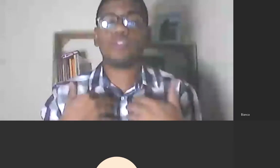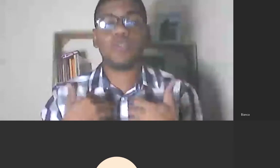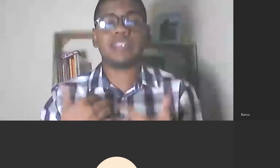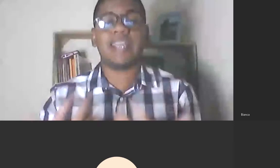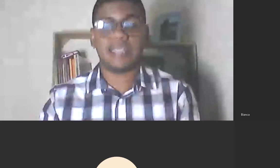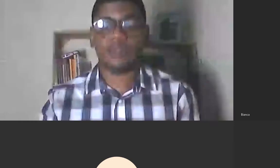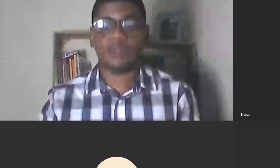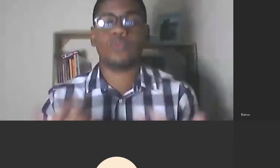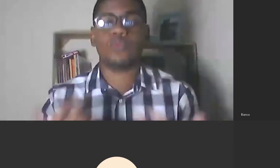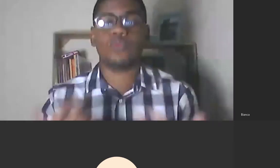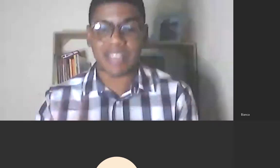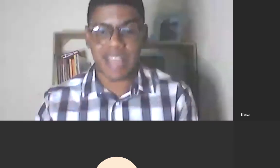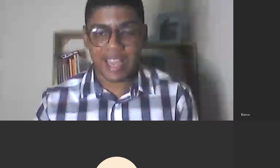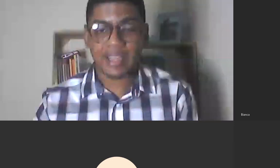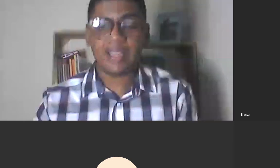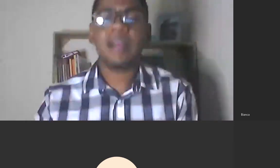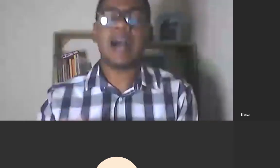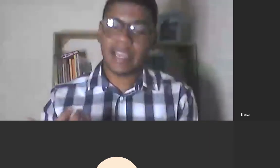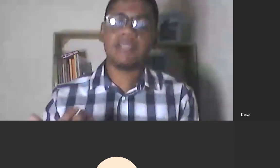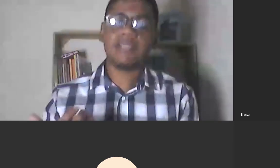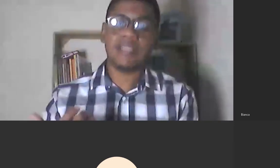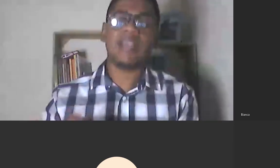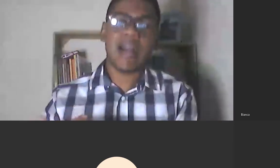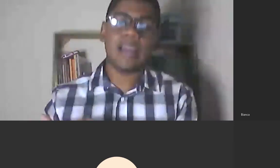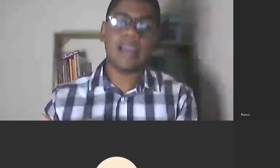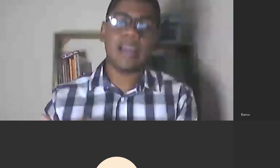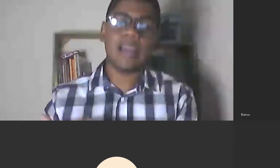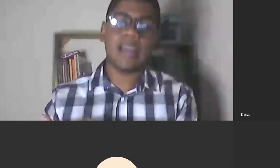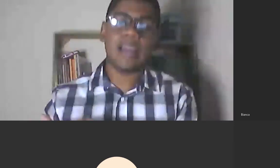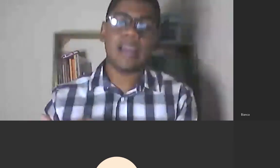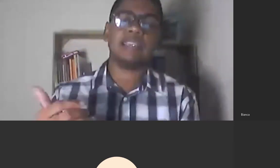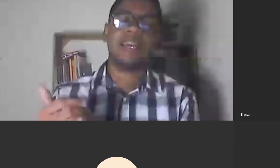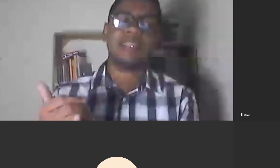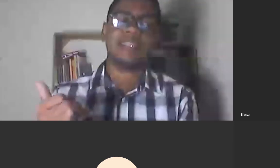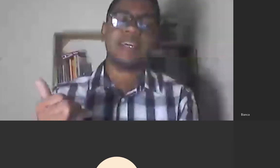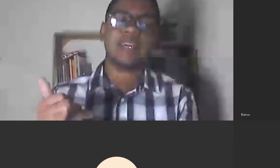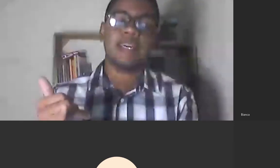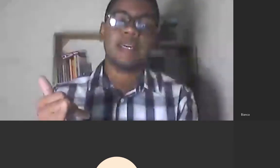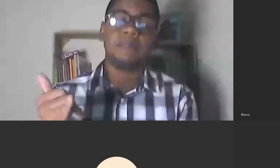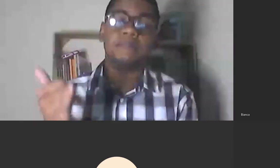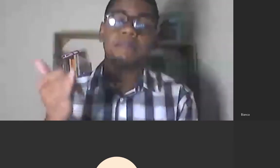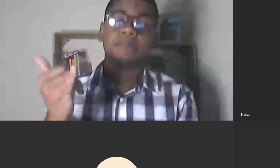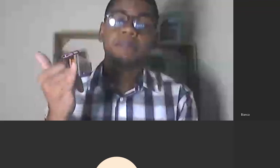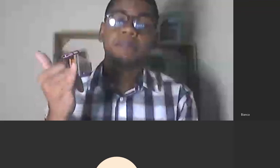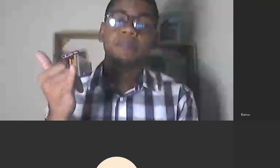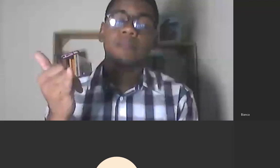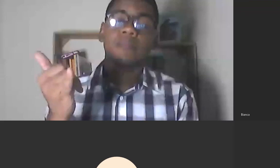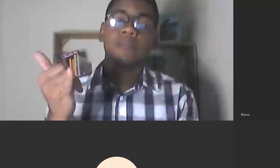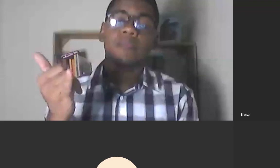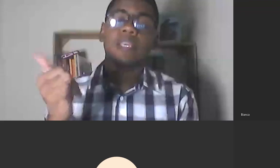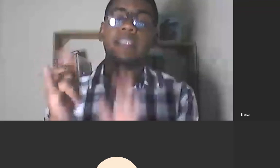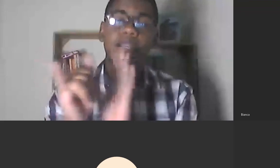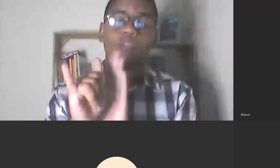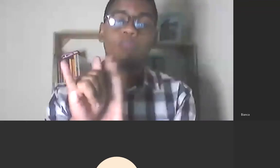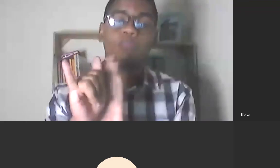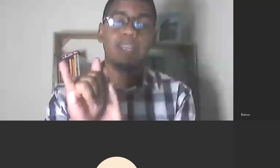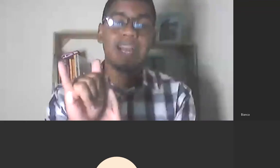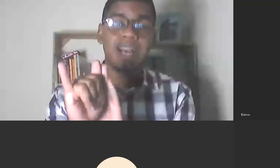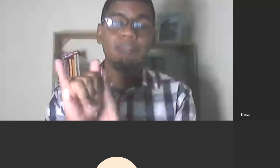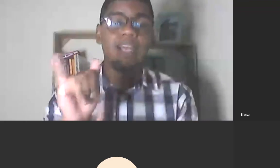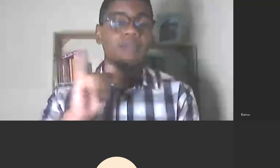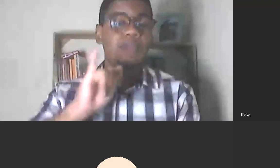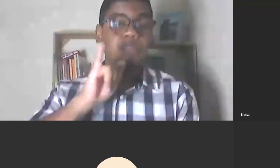se eu estou nessa relação do avisar, aí sim, aí eu preciso ter essa questão